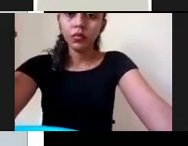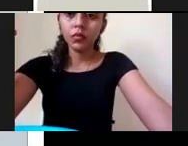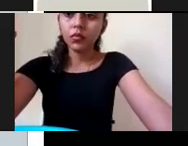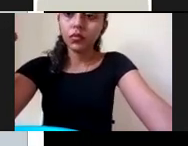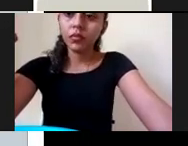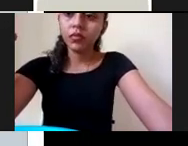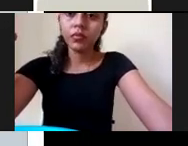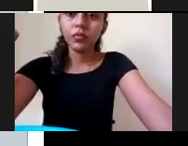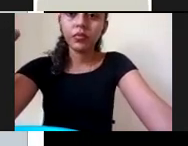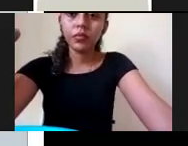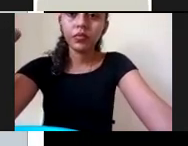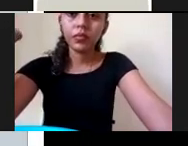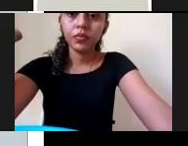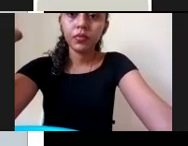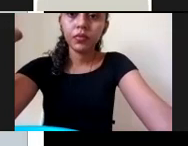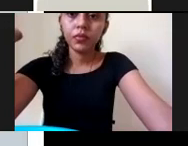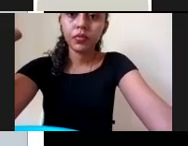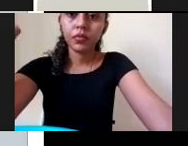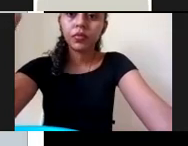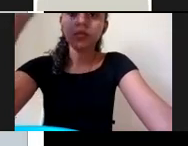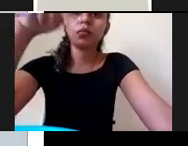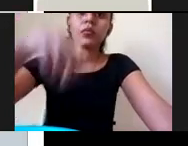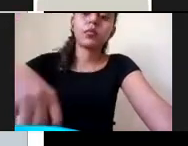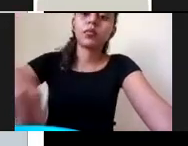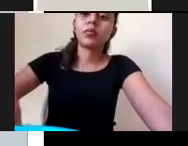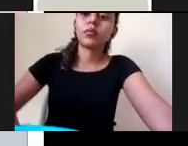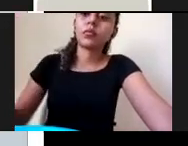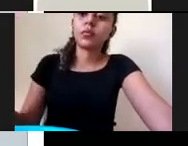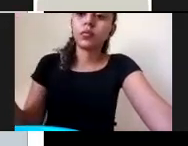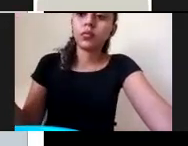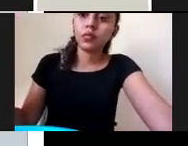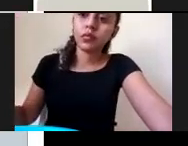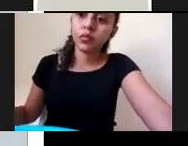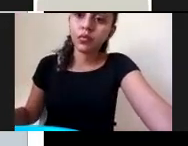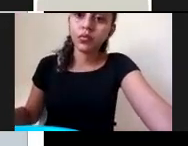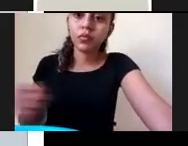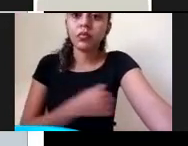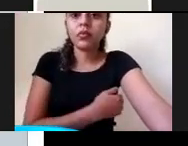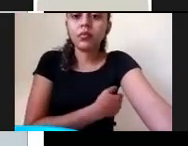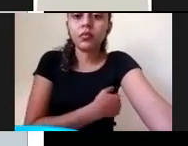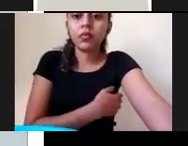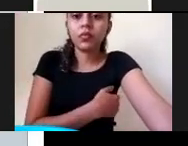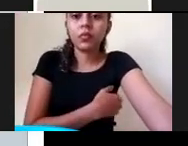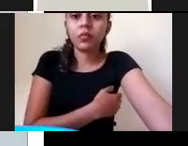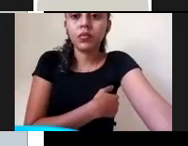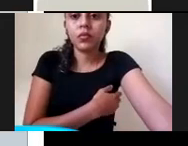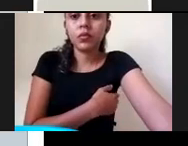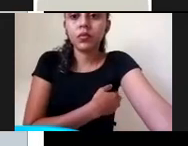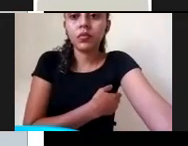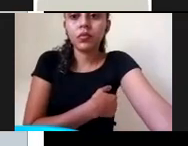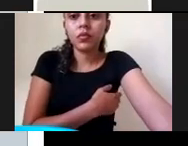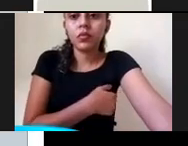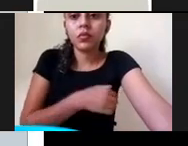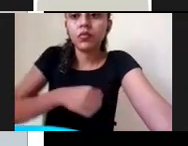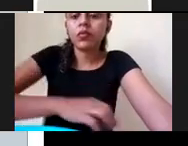os olhos. E agora eu vou para os seios nasais, né? Que são a narina. Que aí eu vou reparar o quê? Se tem